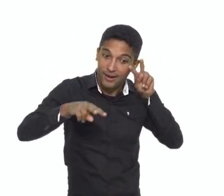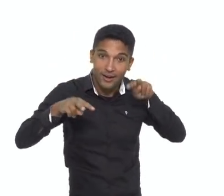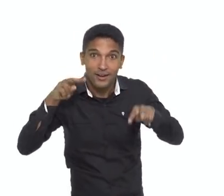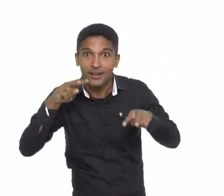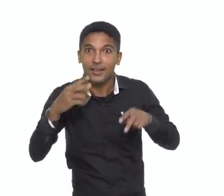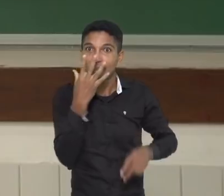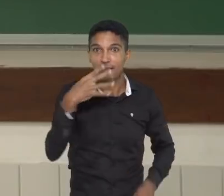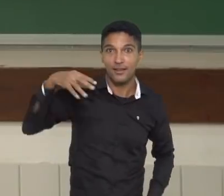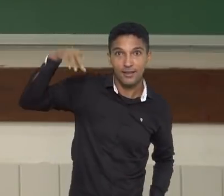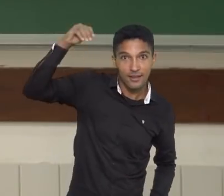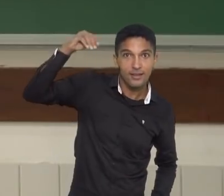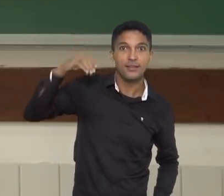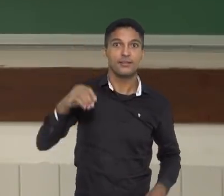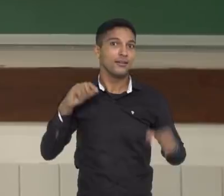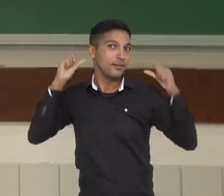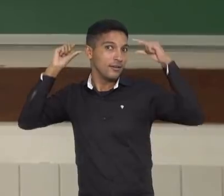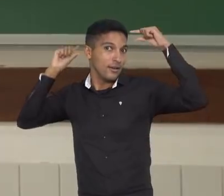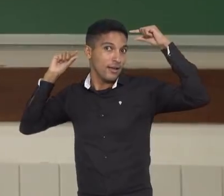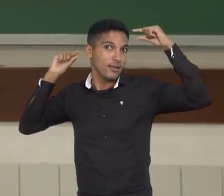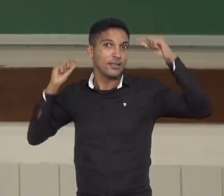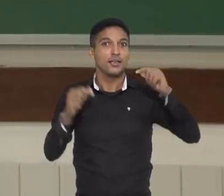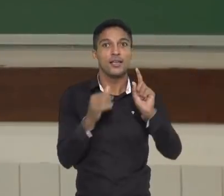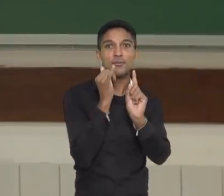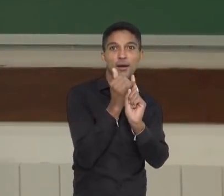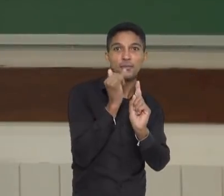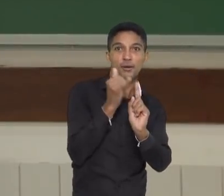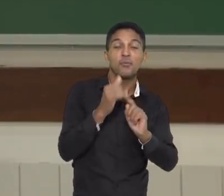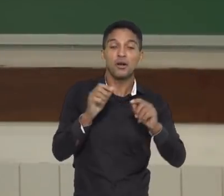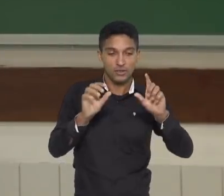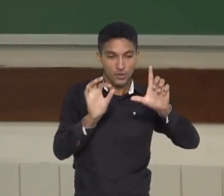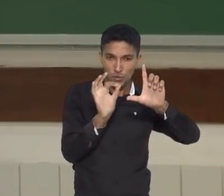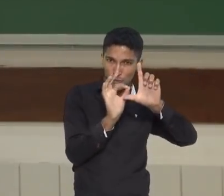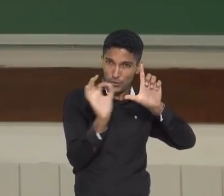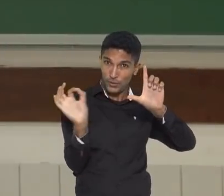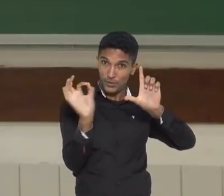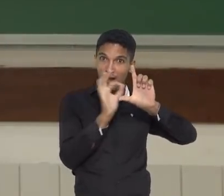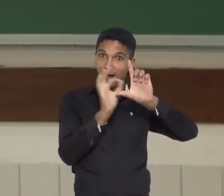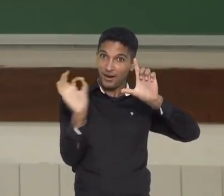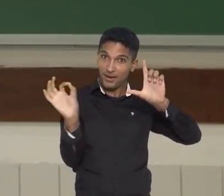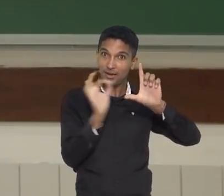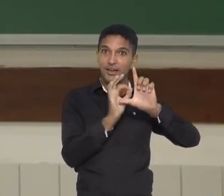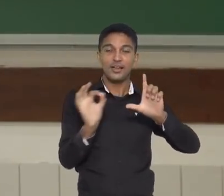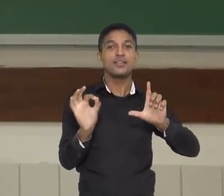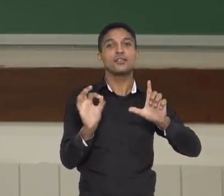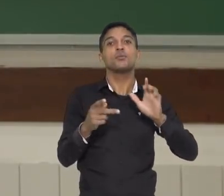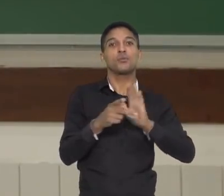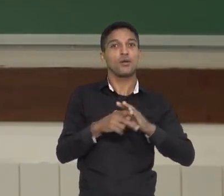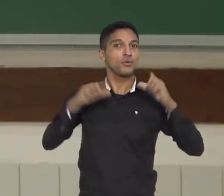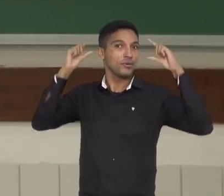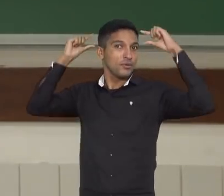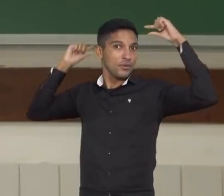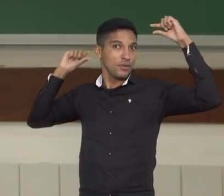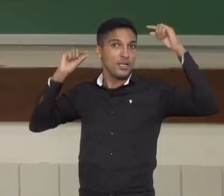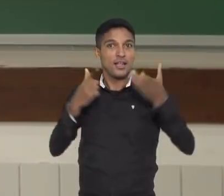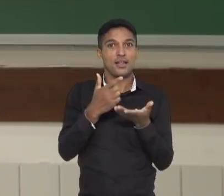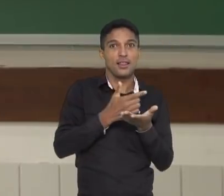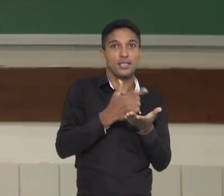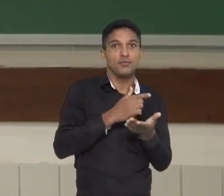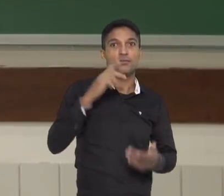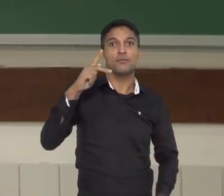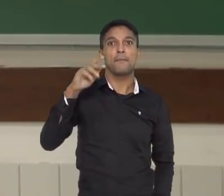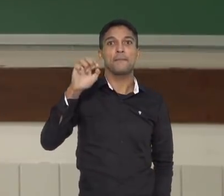que a Lara Velho fez deste livro aqui, que é O Pequeno Príncipe, que vocês também podem